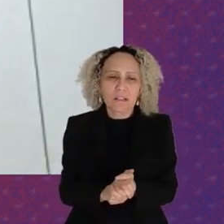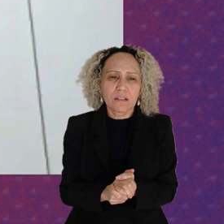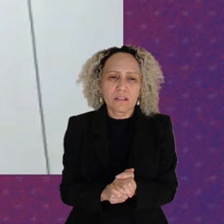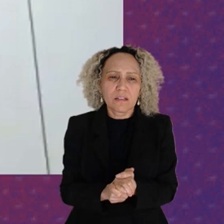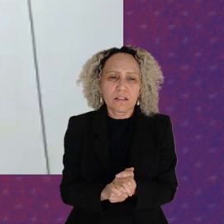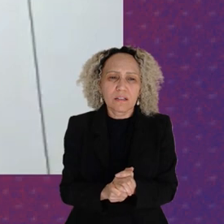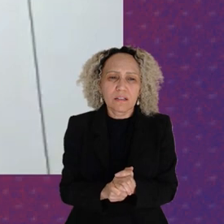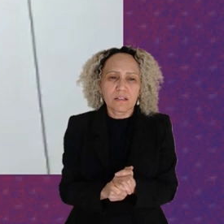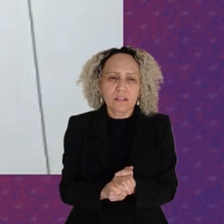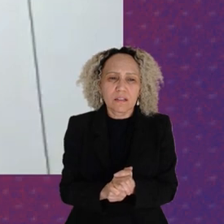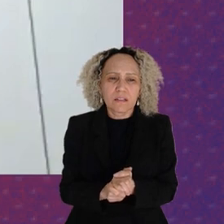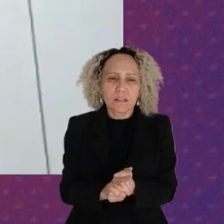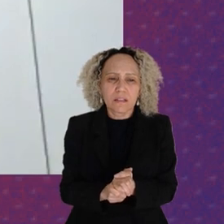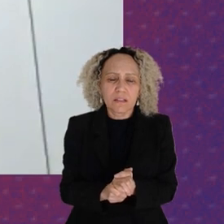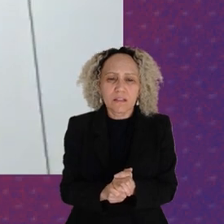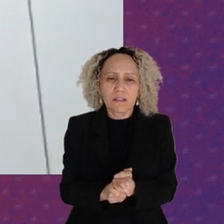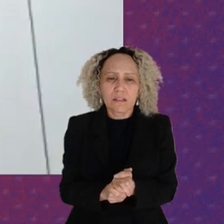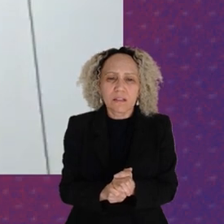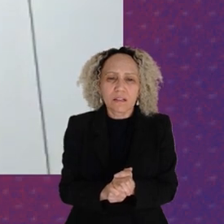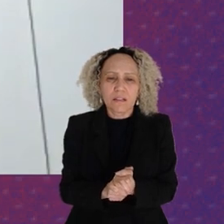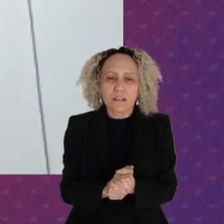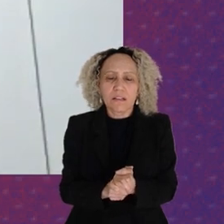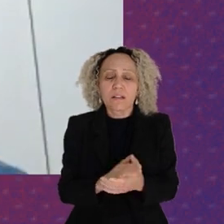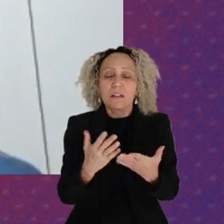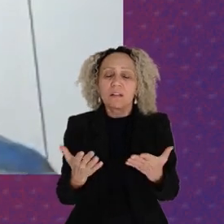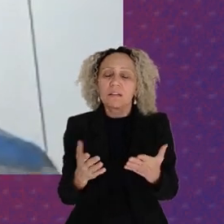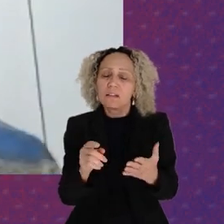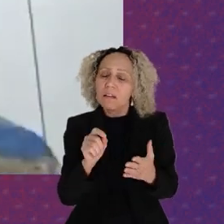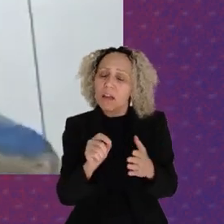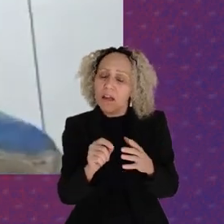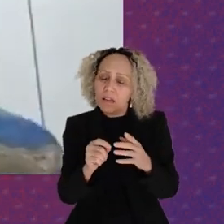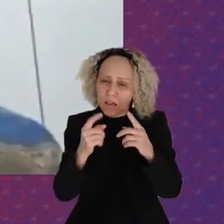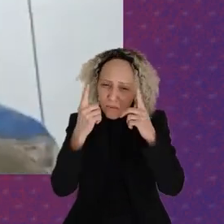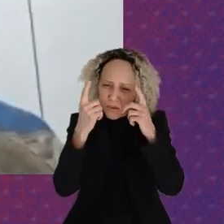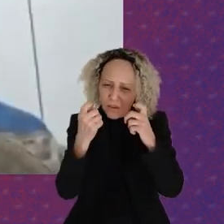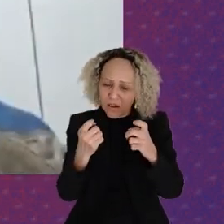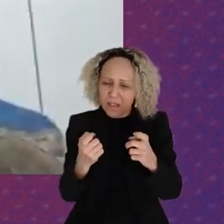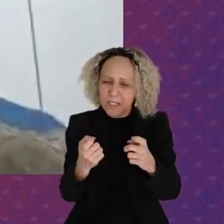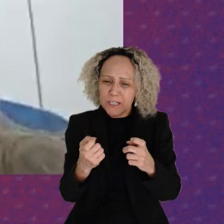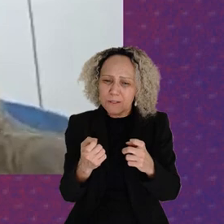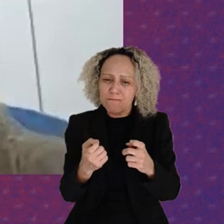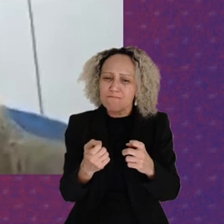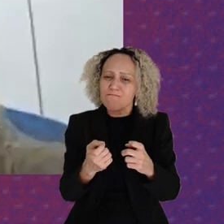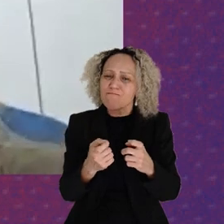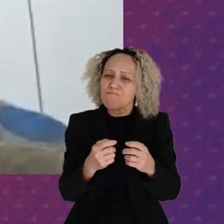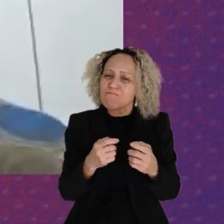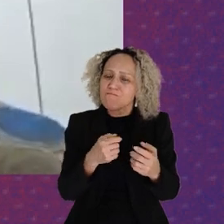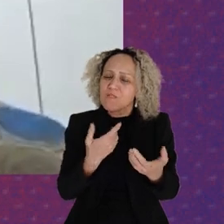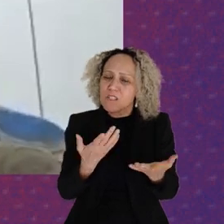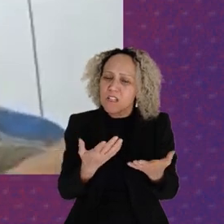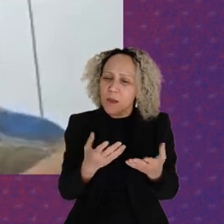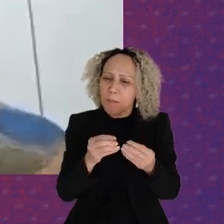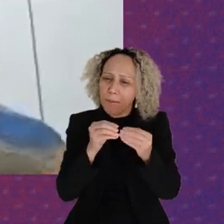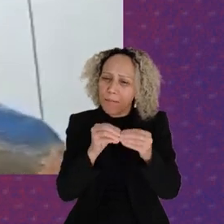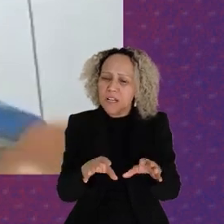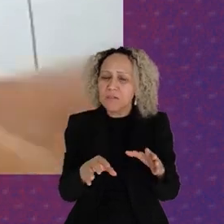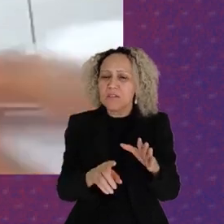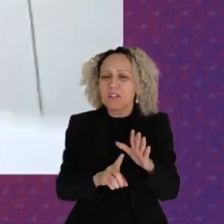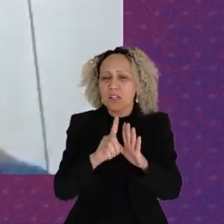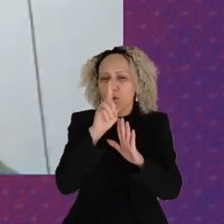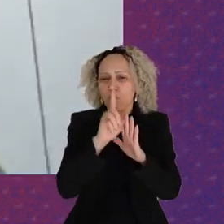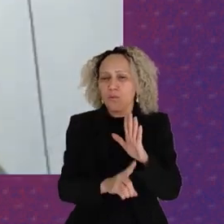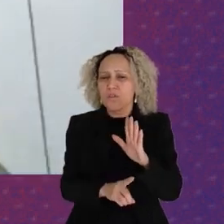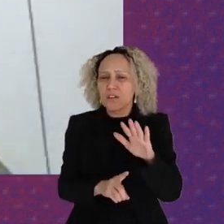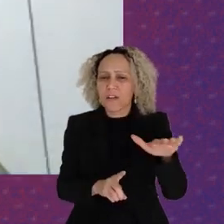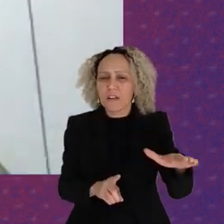contra os crimes que atentam aí ao Estado Democrático de Direito. Então, são comumente essas